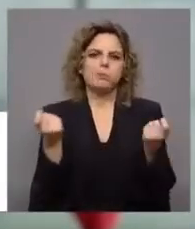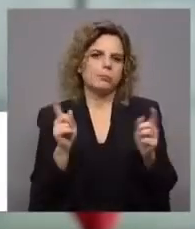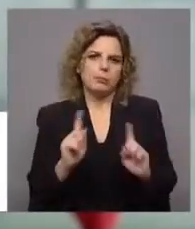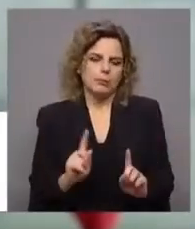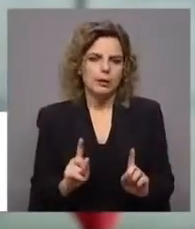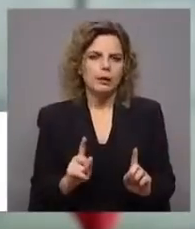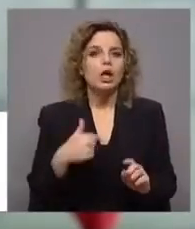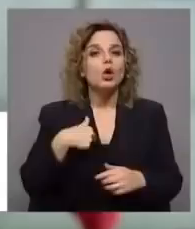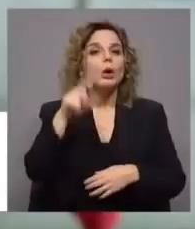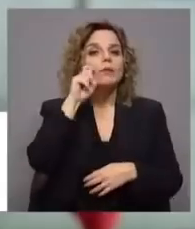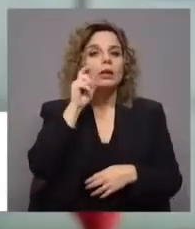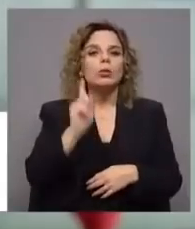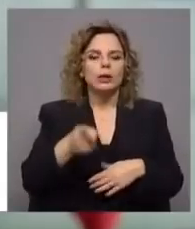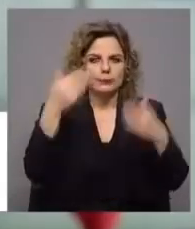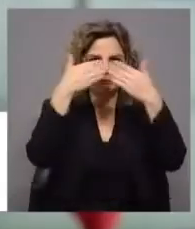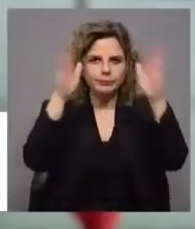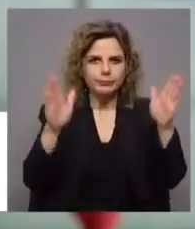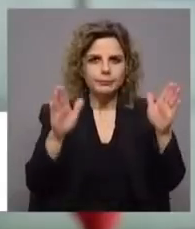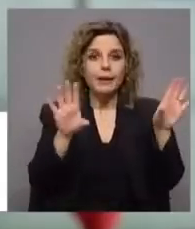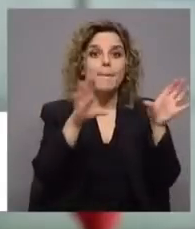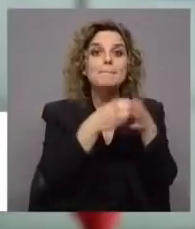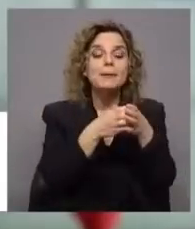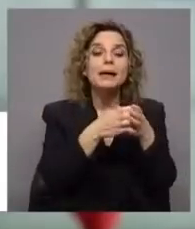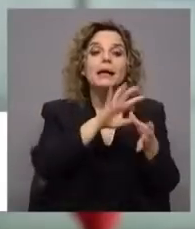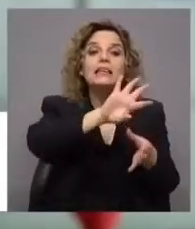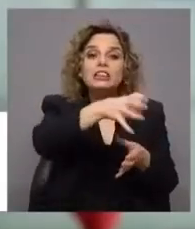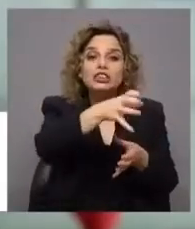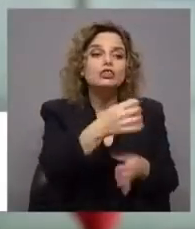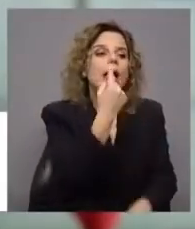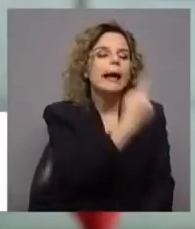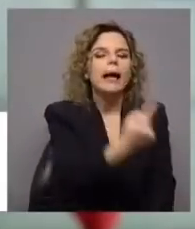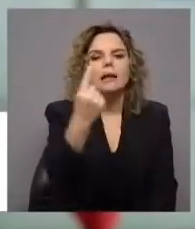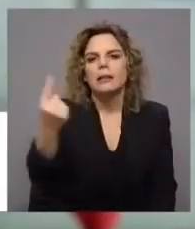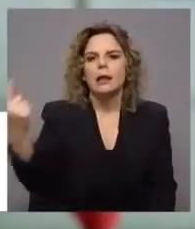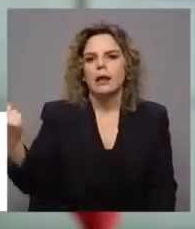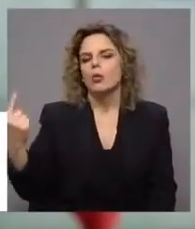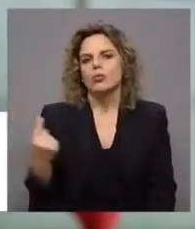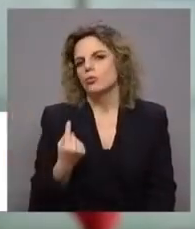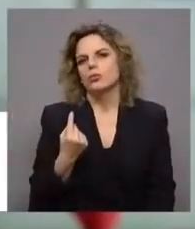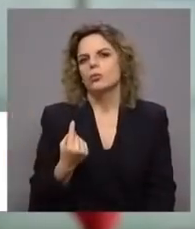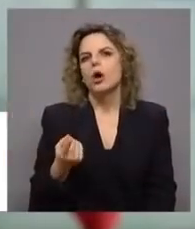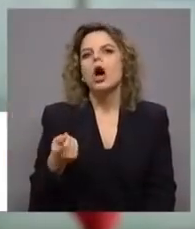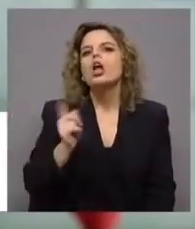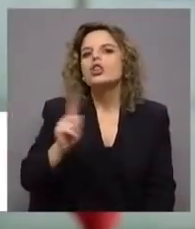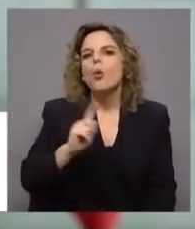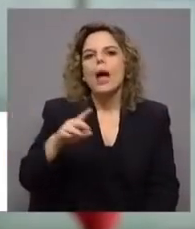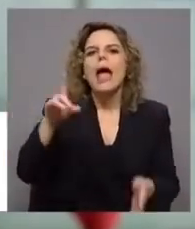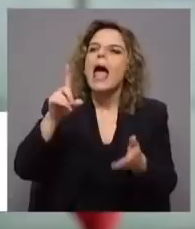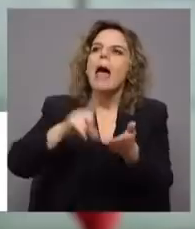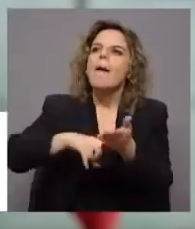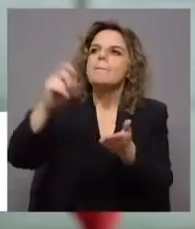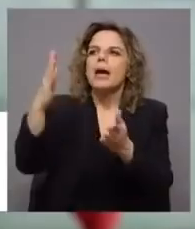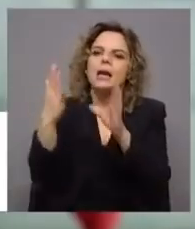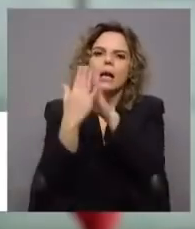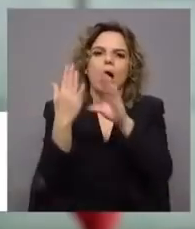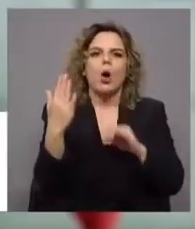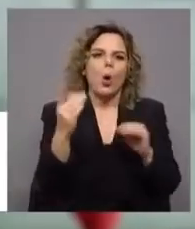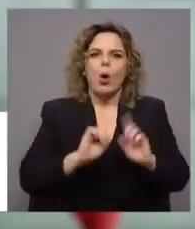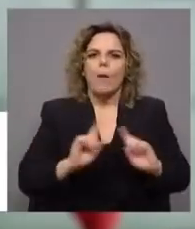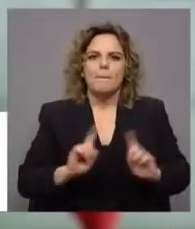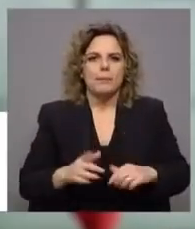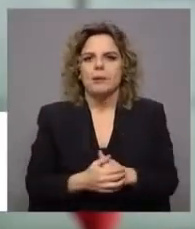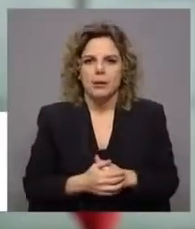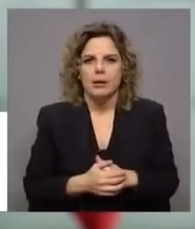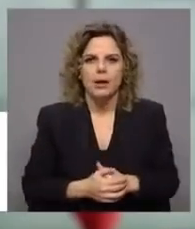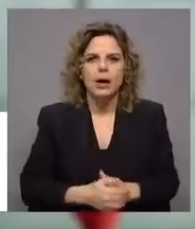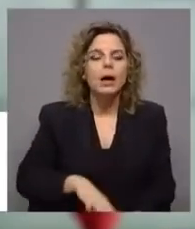seguinte: a democracia de cada país não é definida pelo parâmetro americano. A democracia